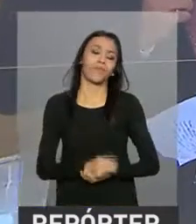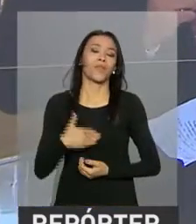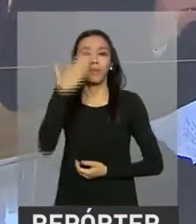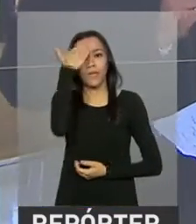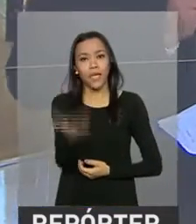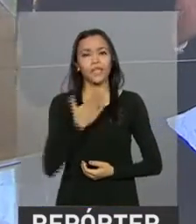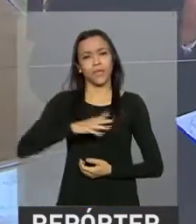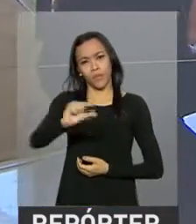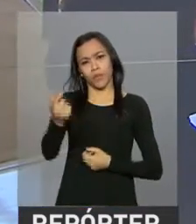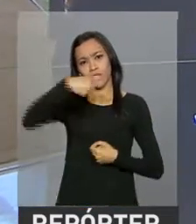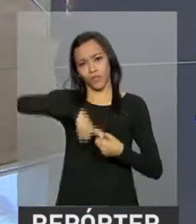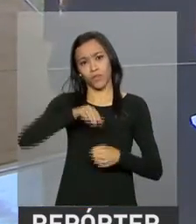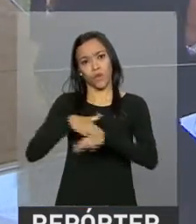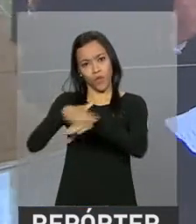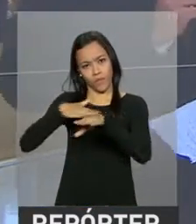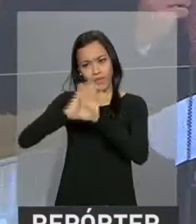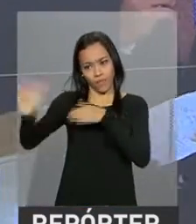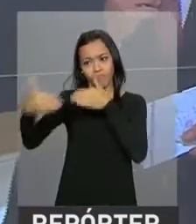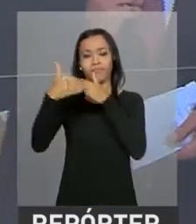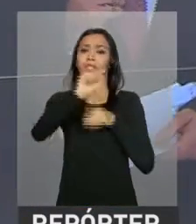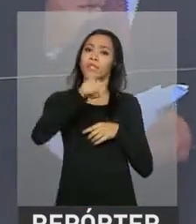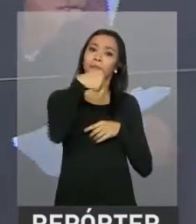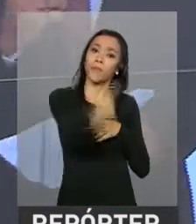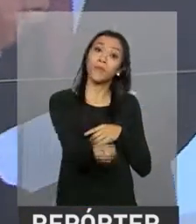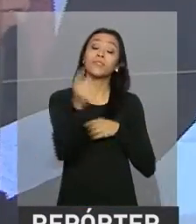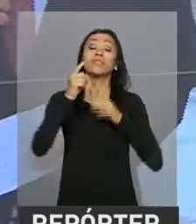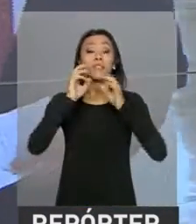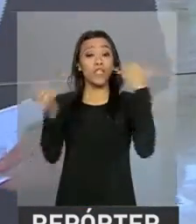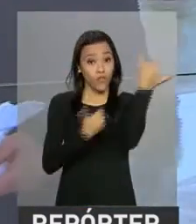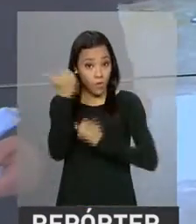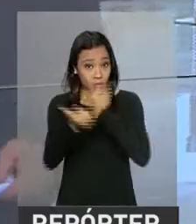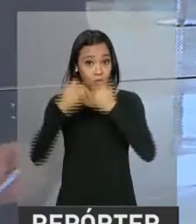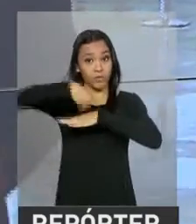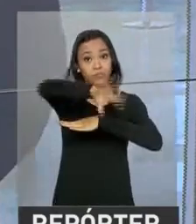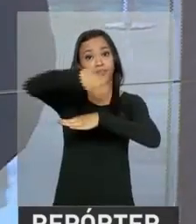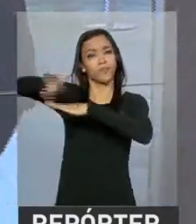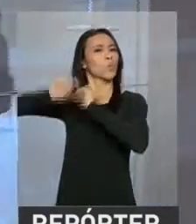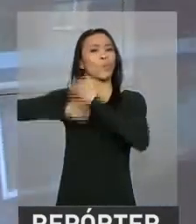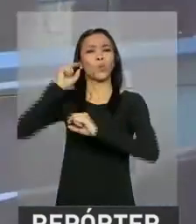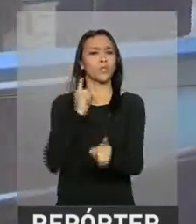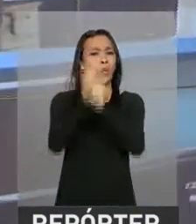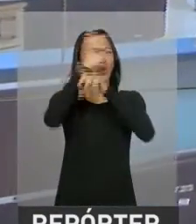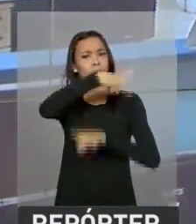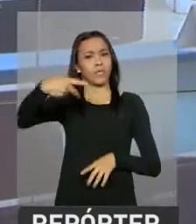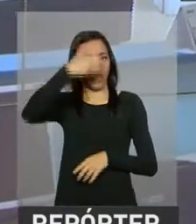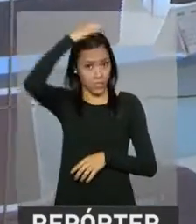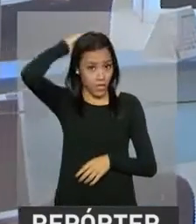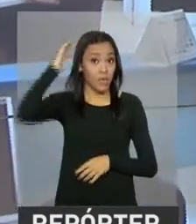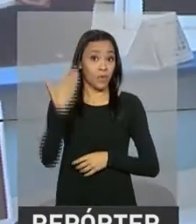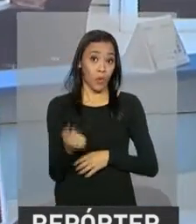João Pedro. Daqui a pouco a gente volta a conversar ao vivo e também logo mais a gente traz mais informações sobre esse encontro do presidente em exercício Michel